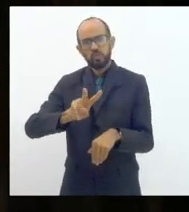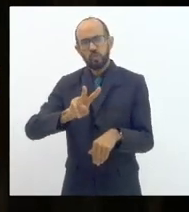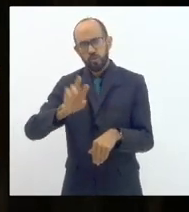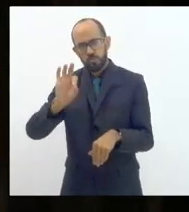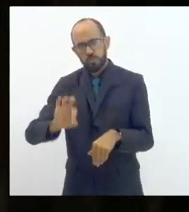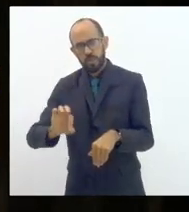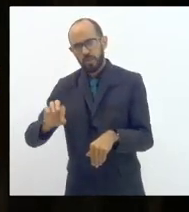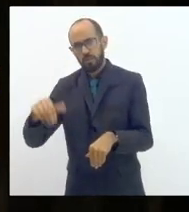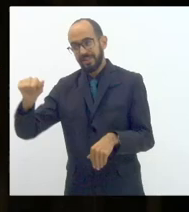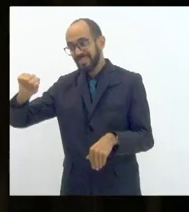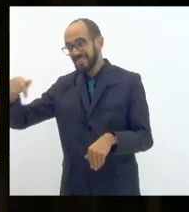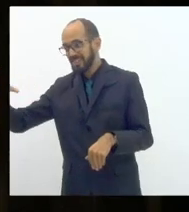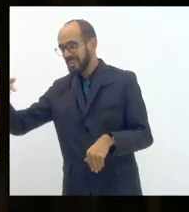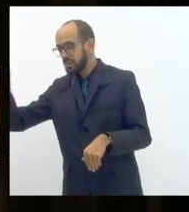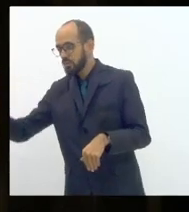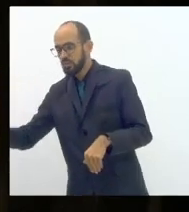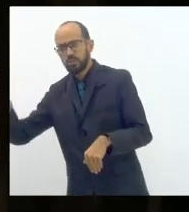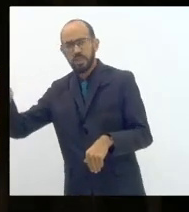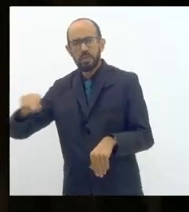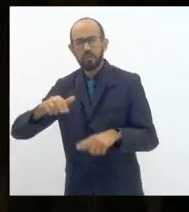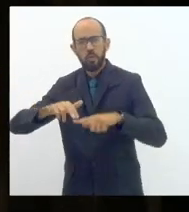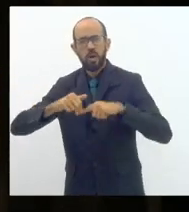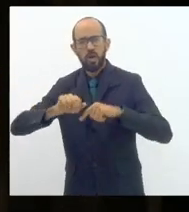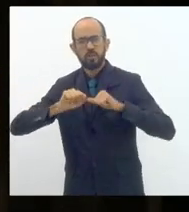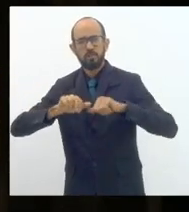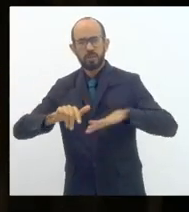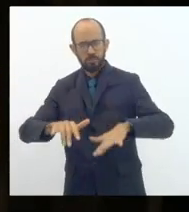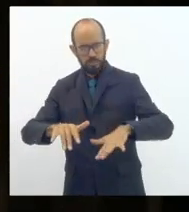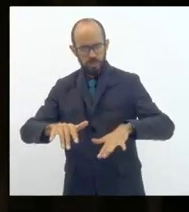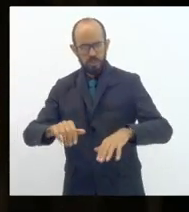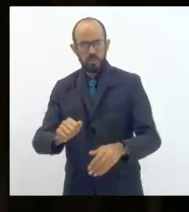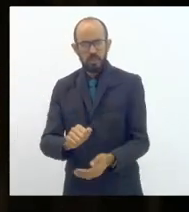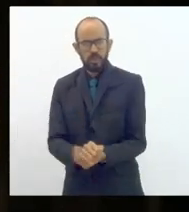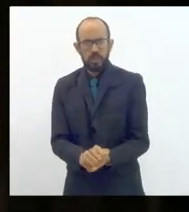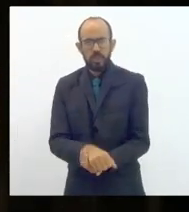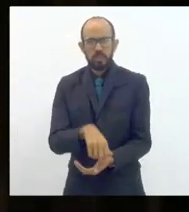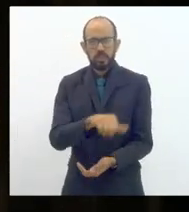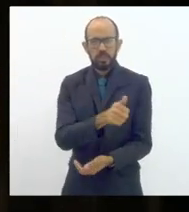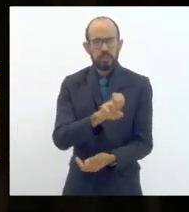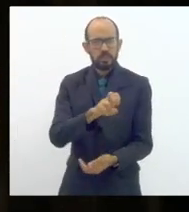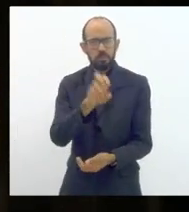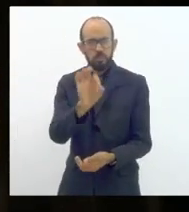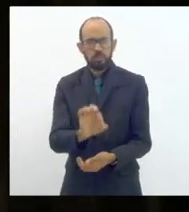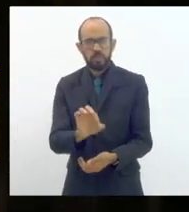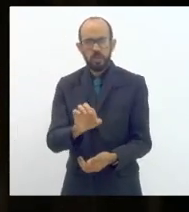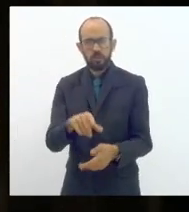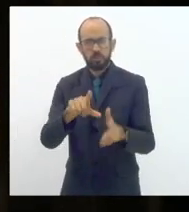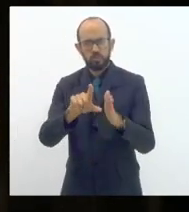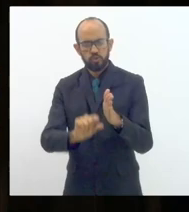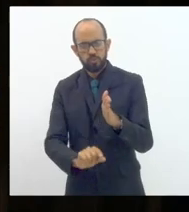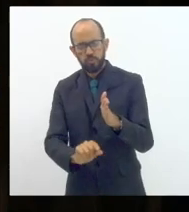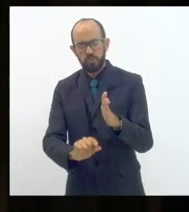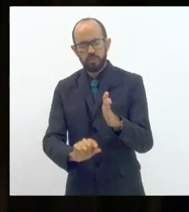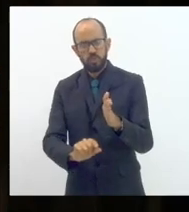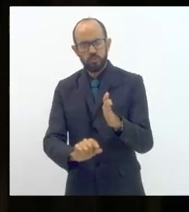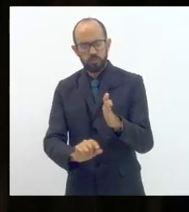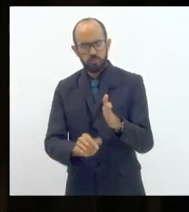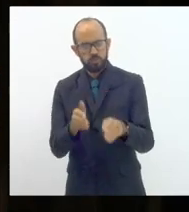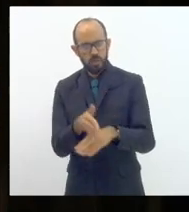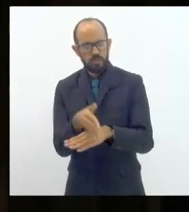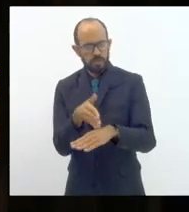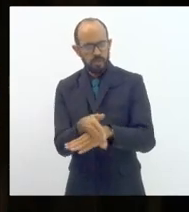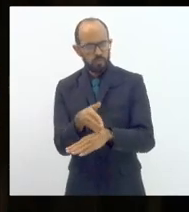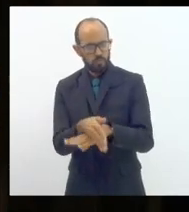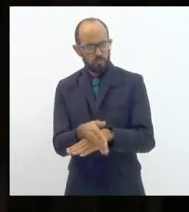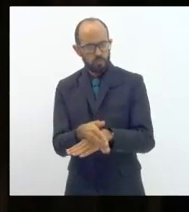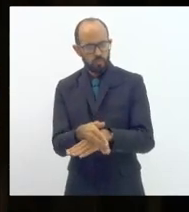17% na pandemia, aponta a Unicef. 15% de alunos defasados de ensino no nosso estado. E o que mudou? Muitos jovens